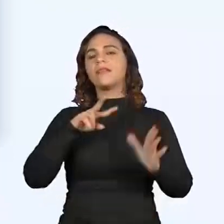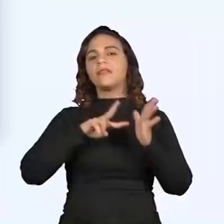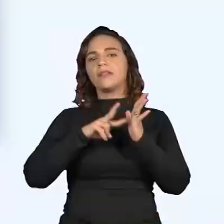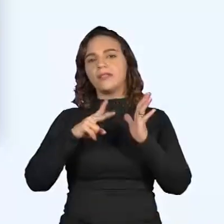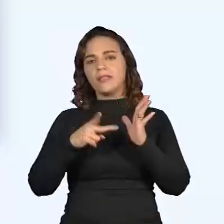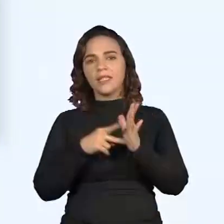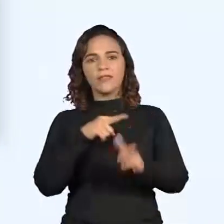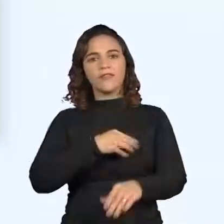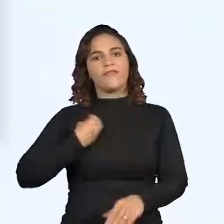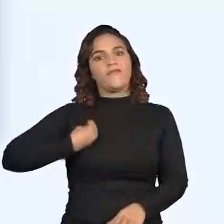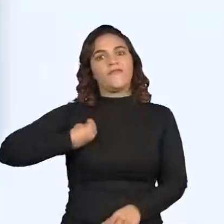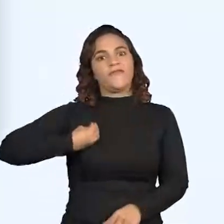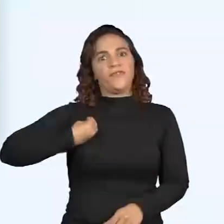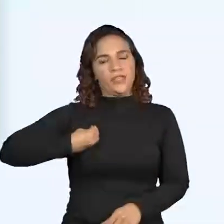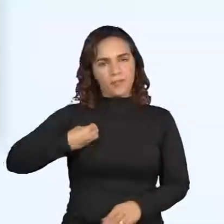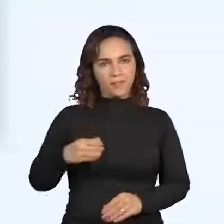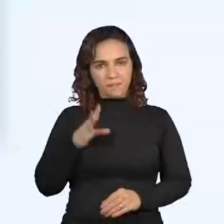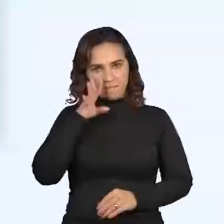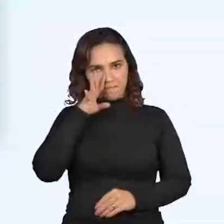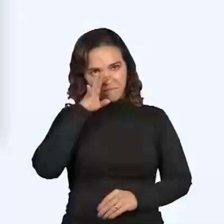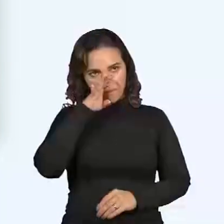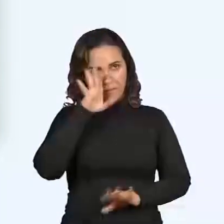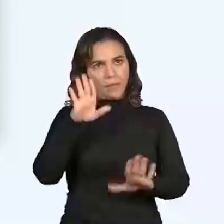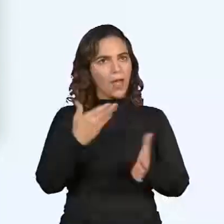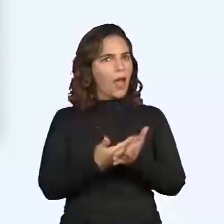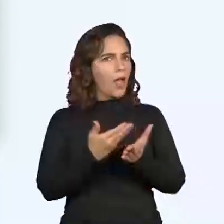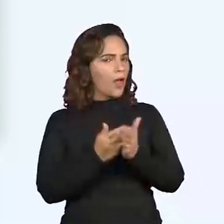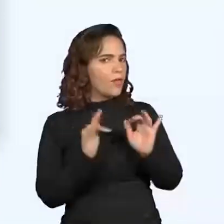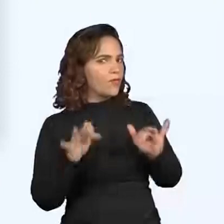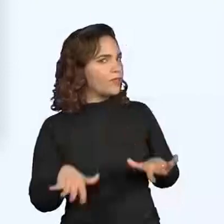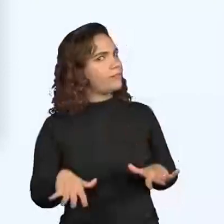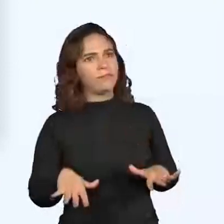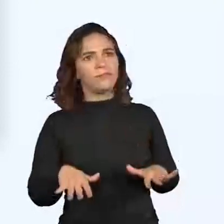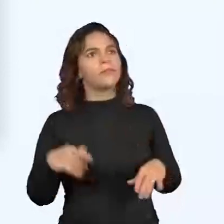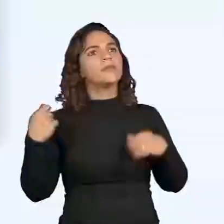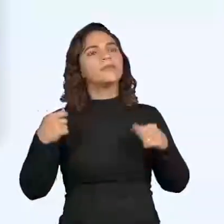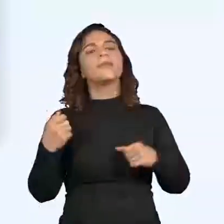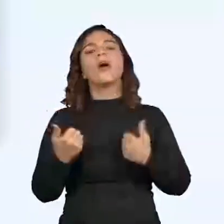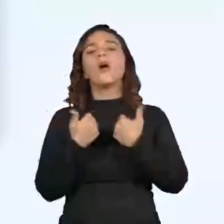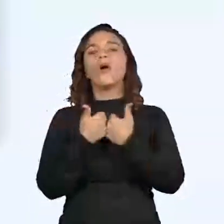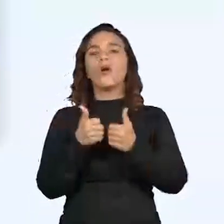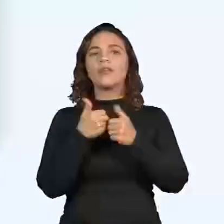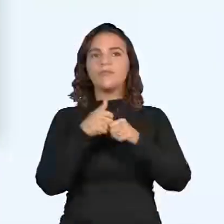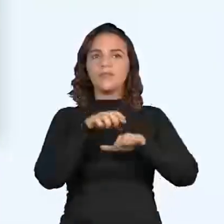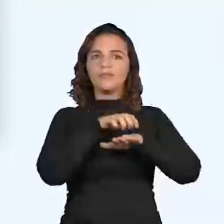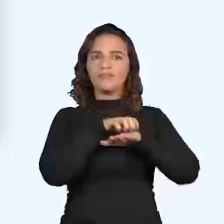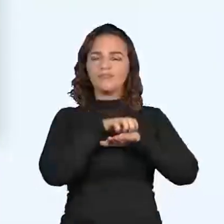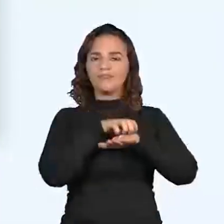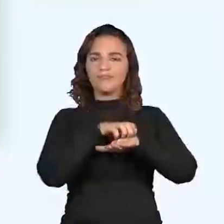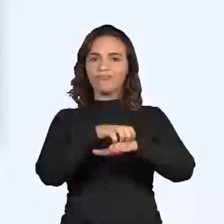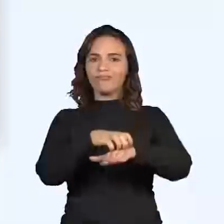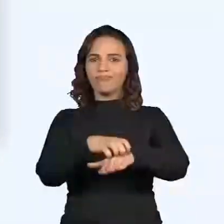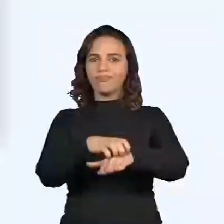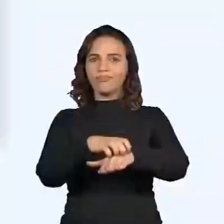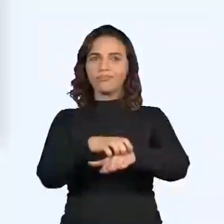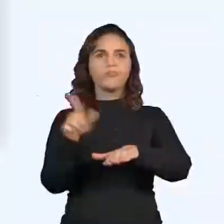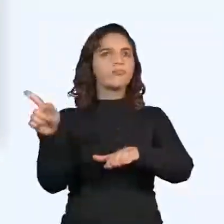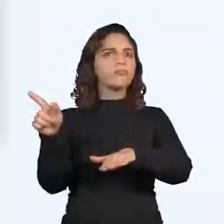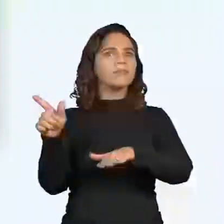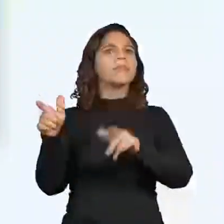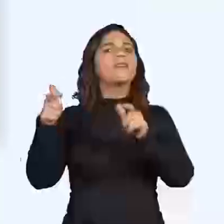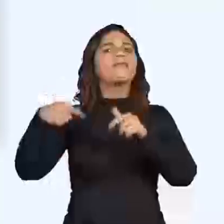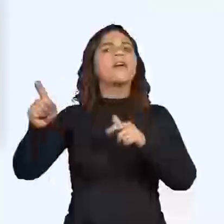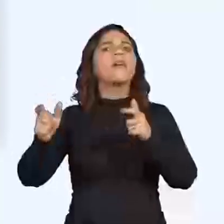significa sobrevivência. Mas a aula ainda não terminou. É preciso pegar um ônibus e alguém tem uma ideia de onde eles